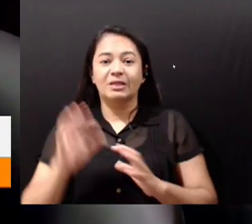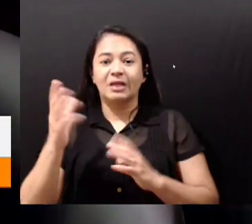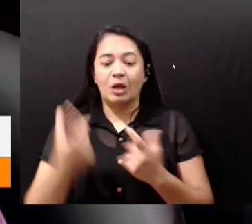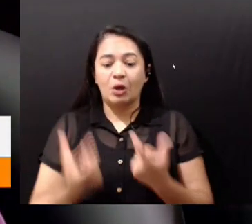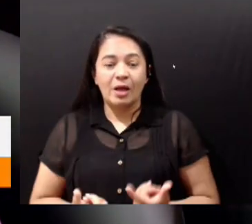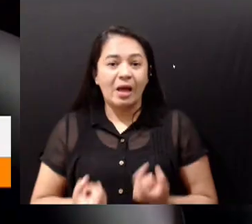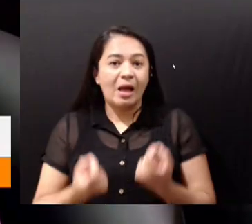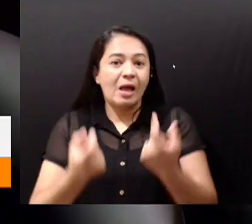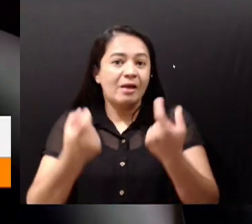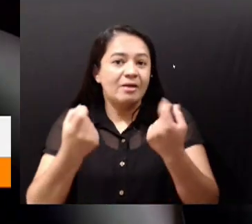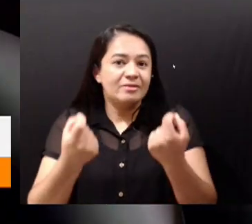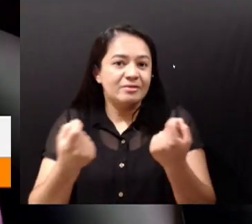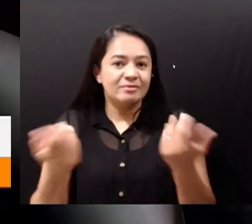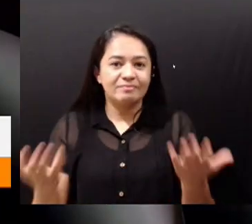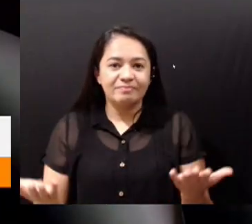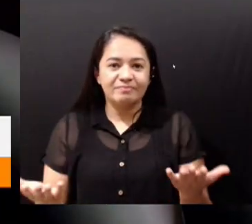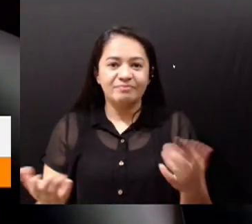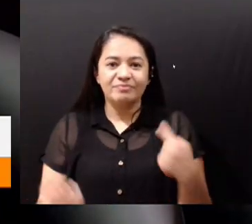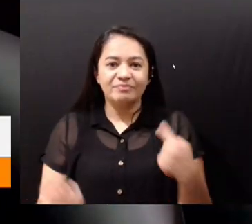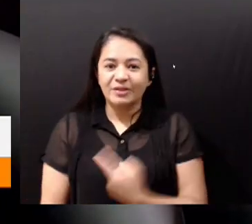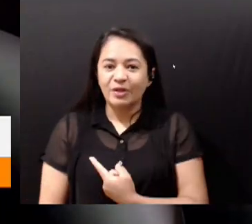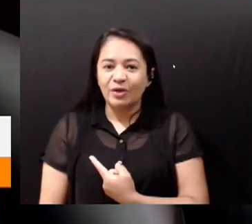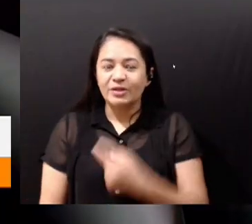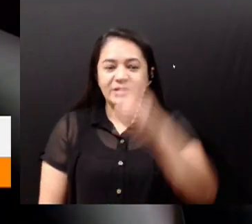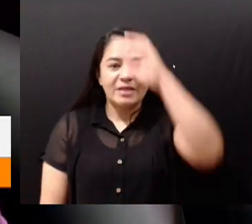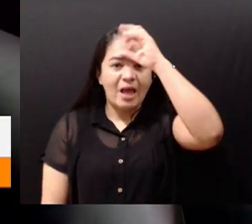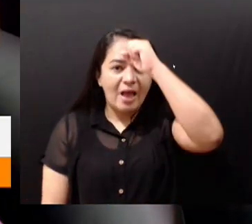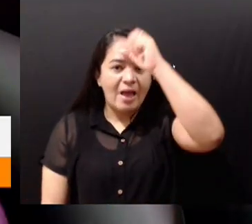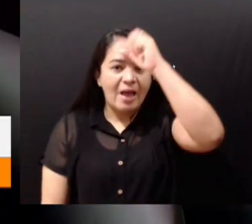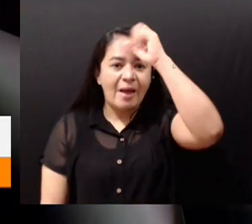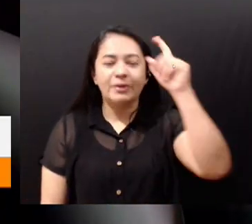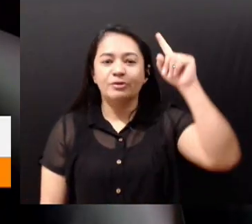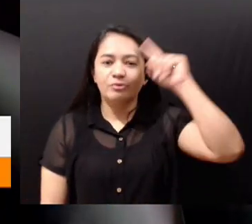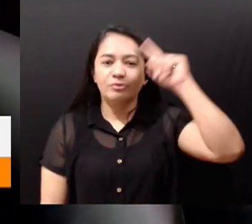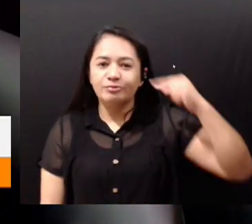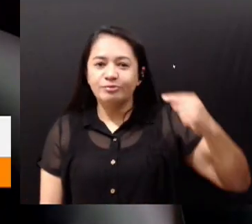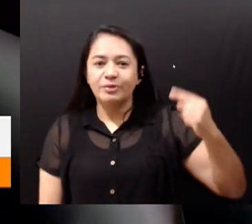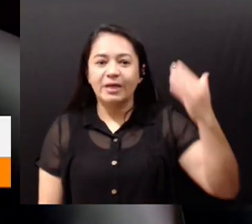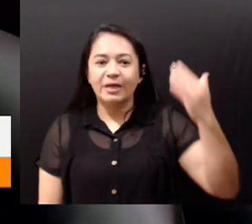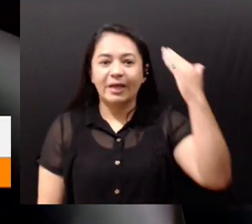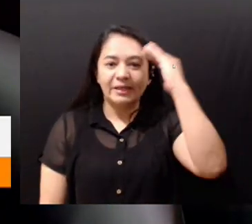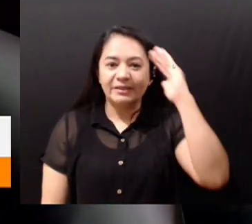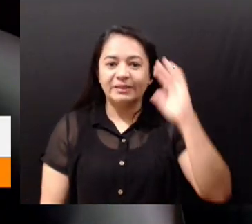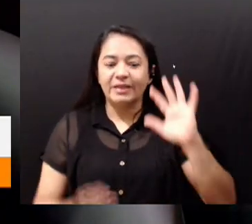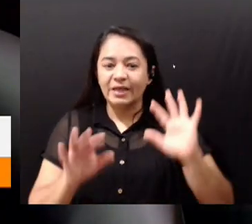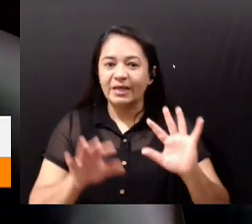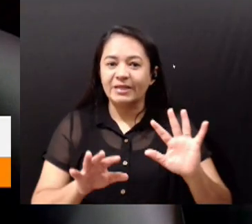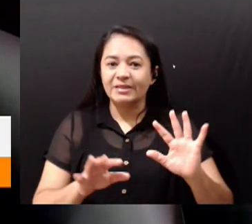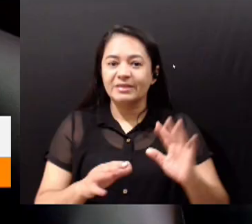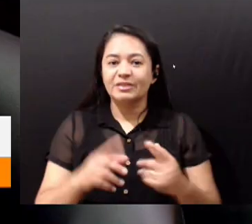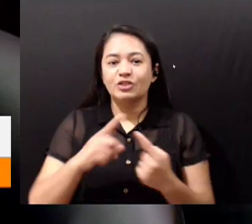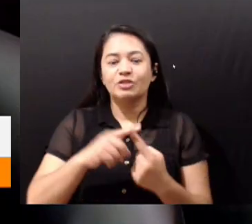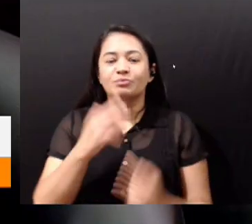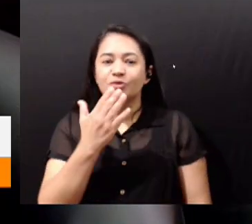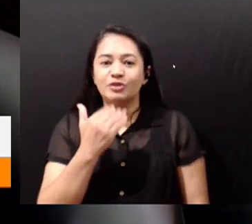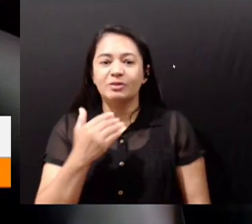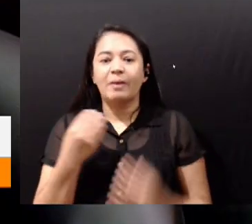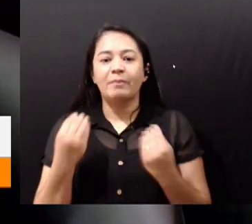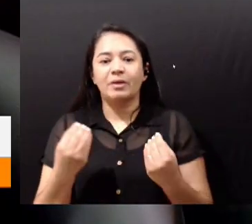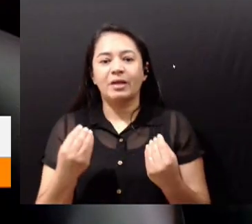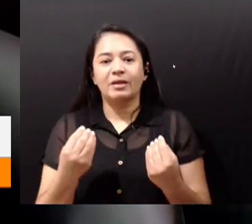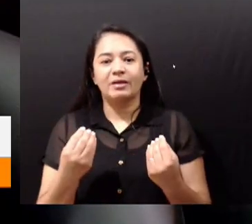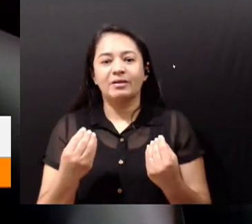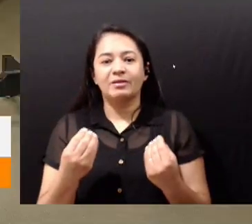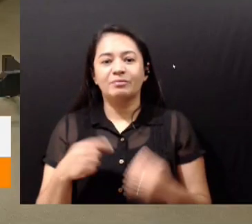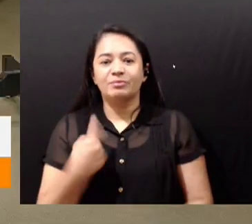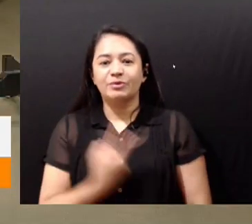então, isso. A gente aprendendo no dia a dia, entendeu? Esses alimentos justamente para passar para os nossos